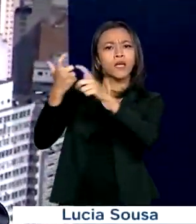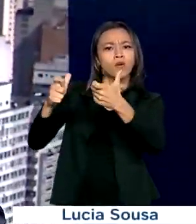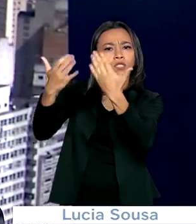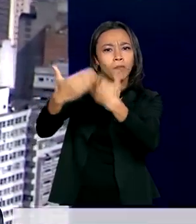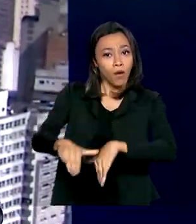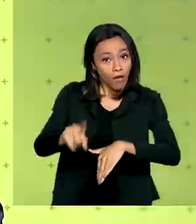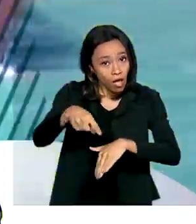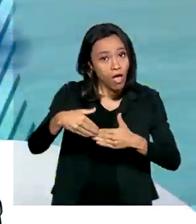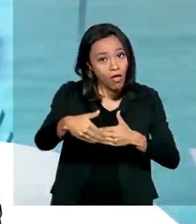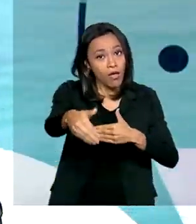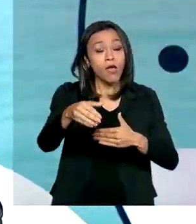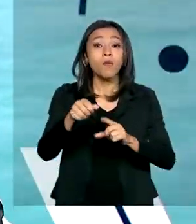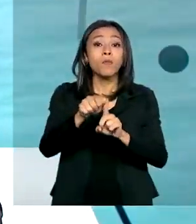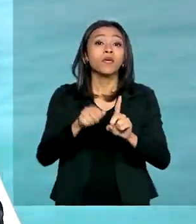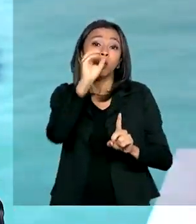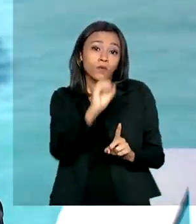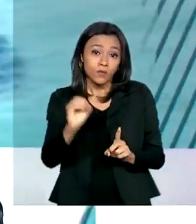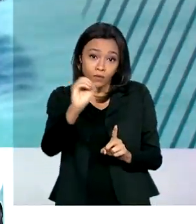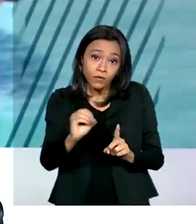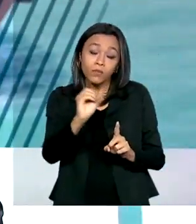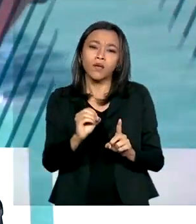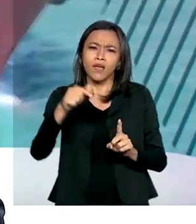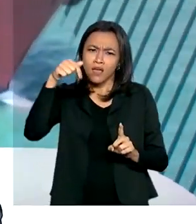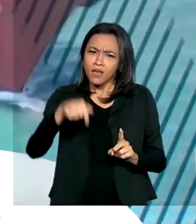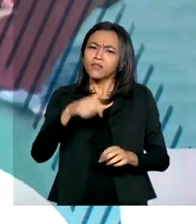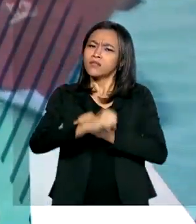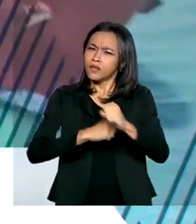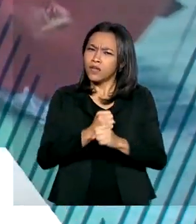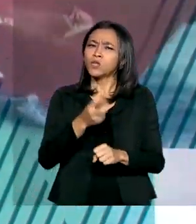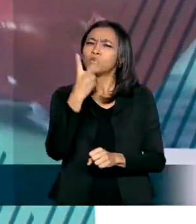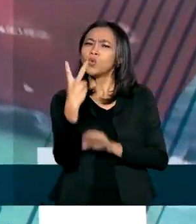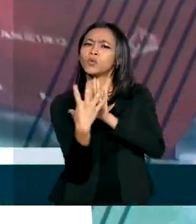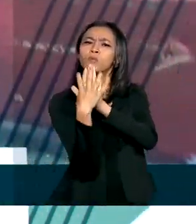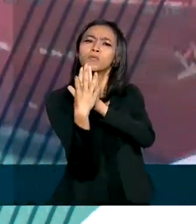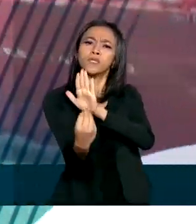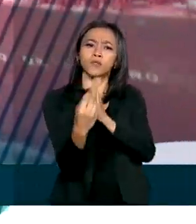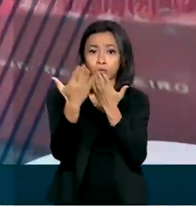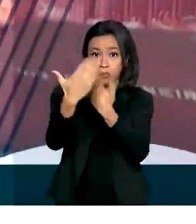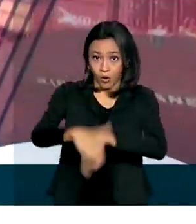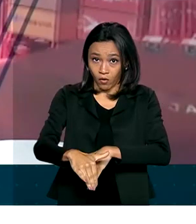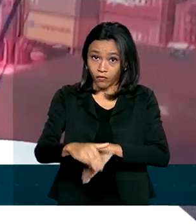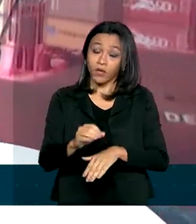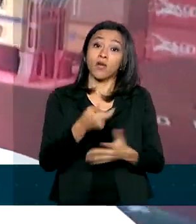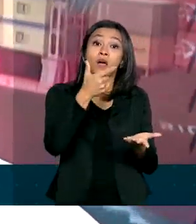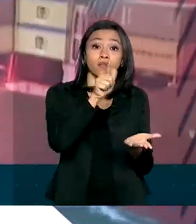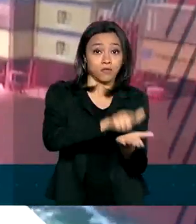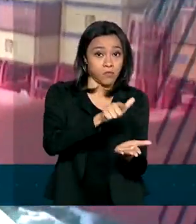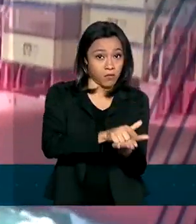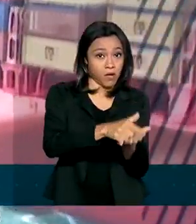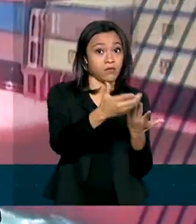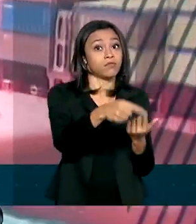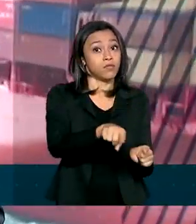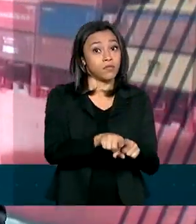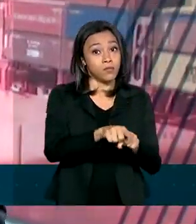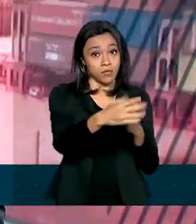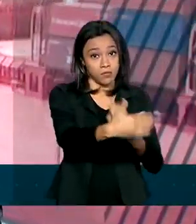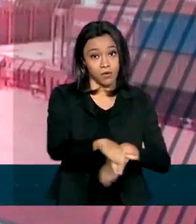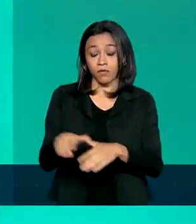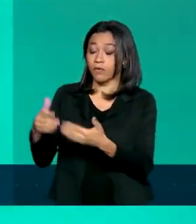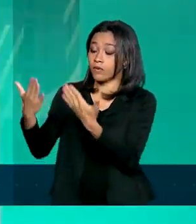em outubro. A partir deste ano serão aplicadas duas modalidades de provas do Enem, as impressas e as digitais.